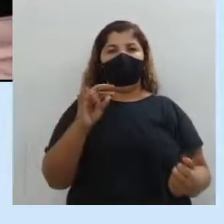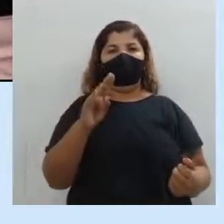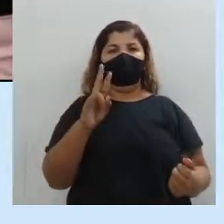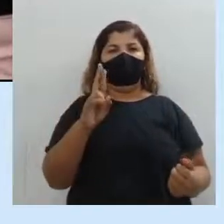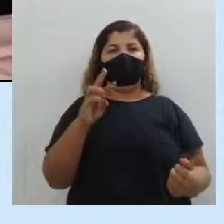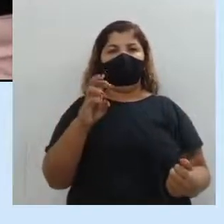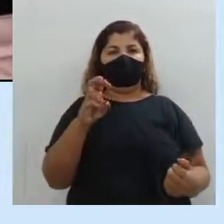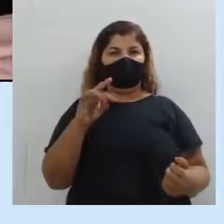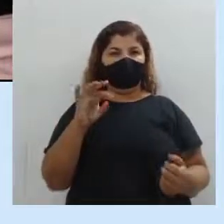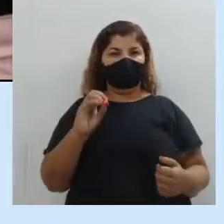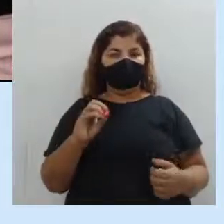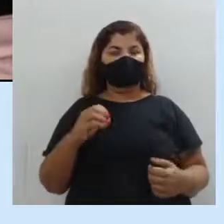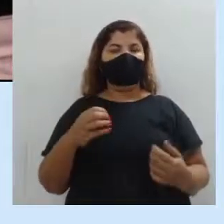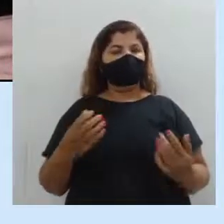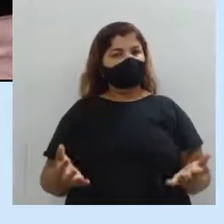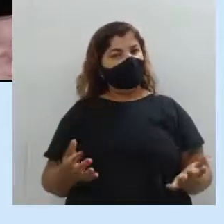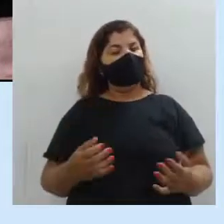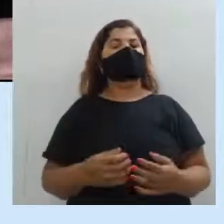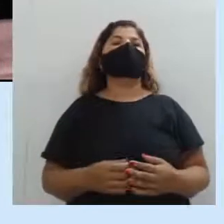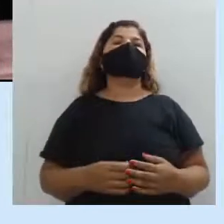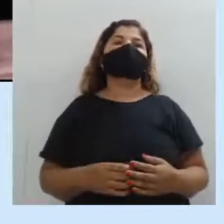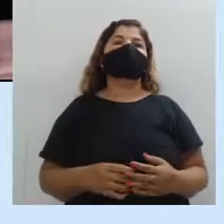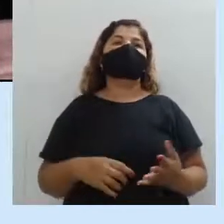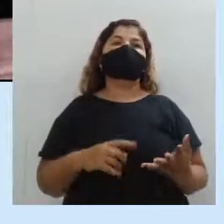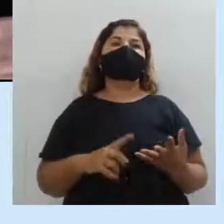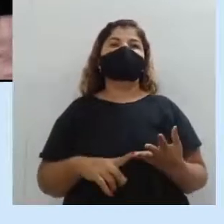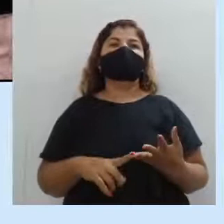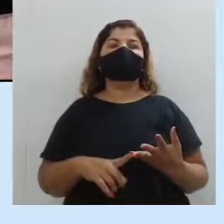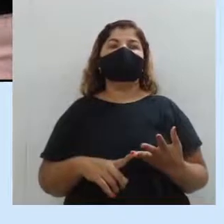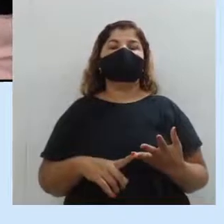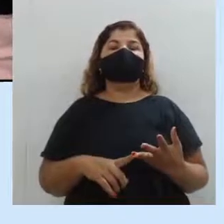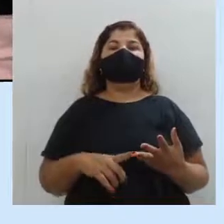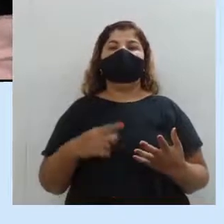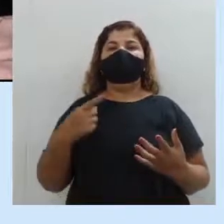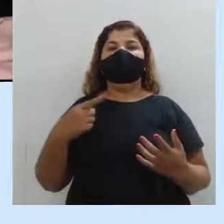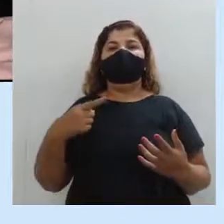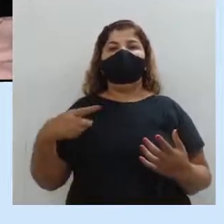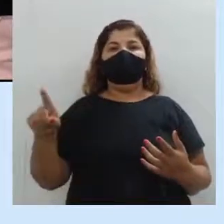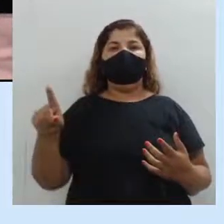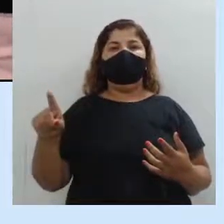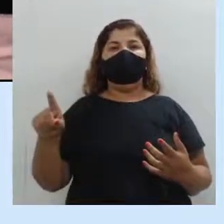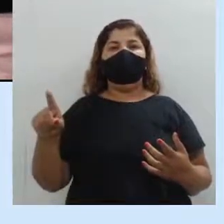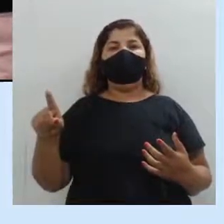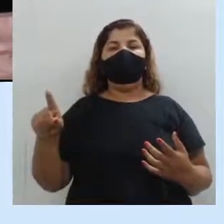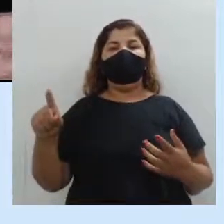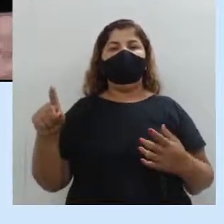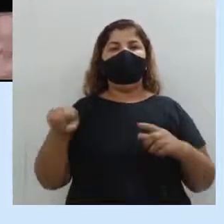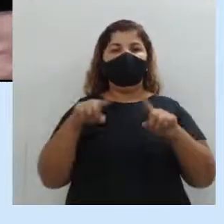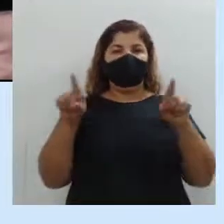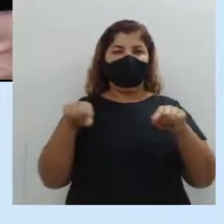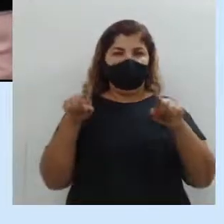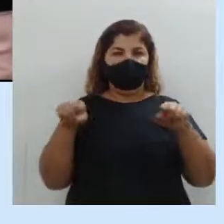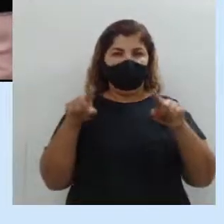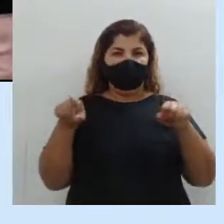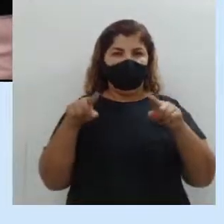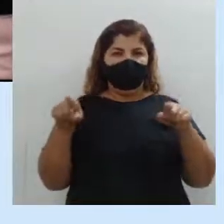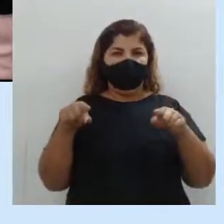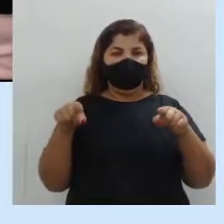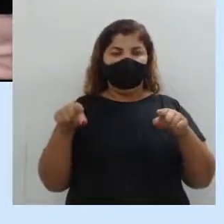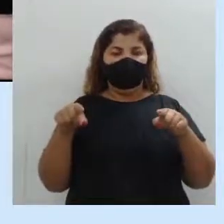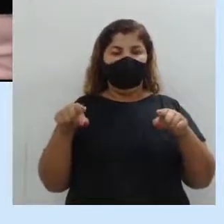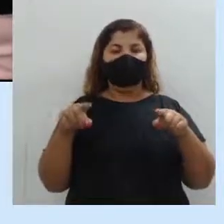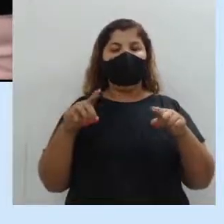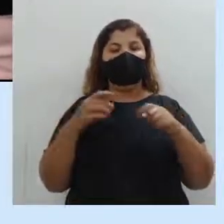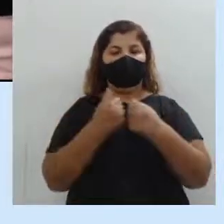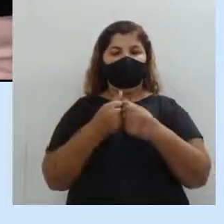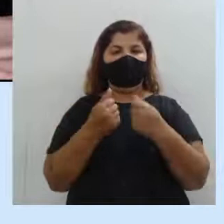Certo? Então, eu tenho outro exemplo. Foi ao shopping de